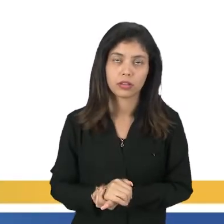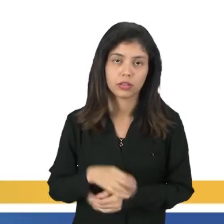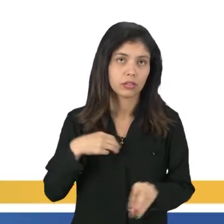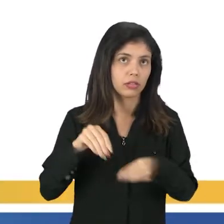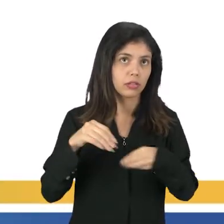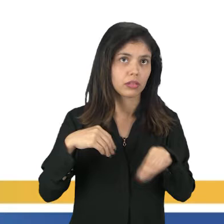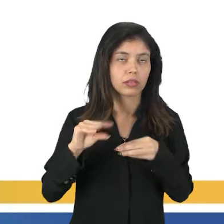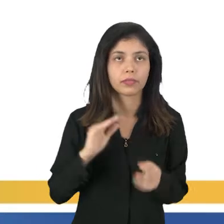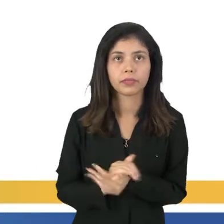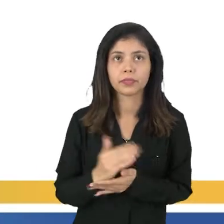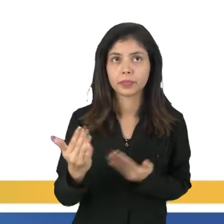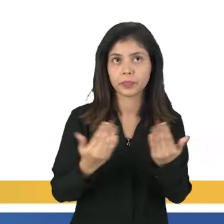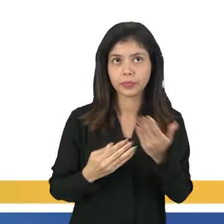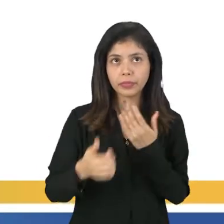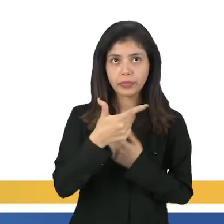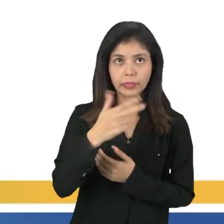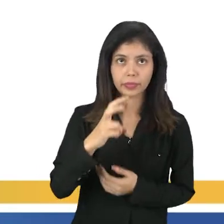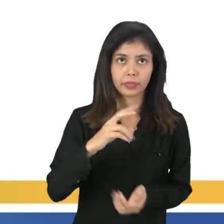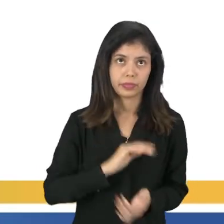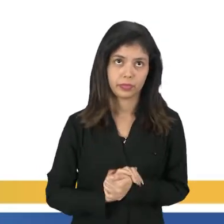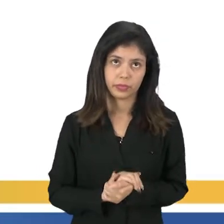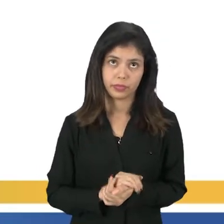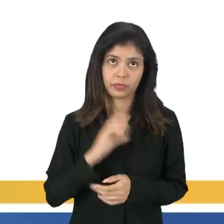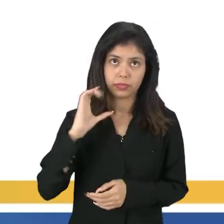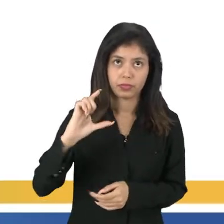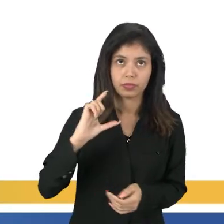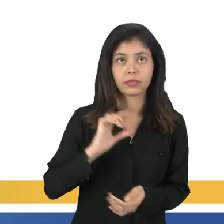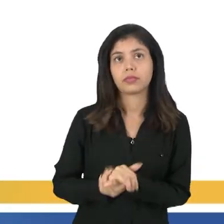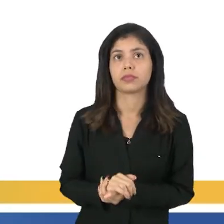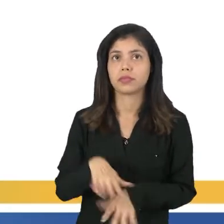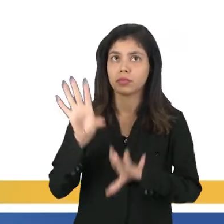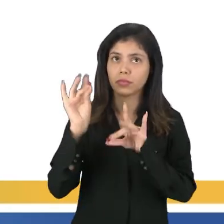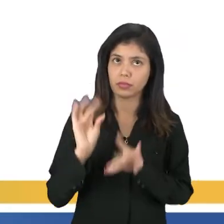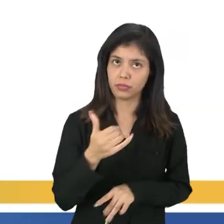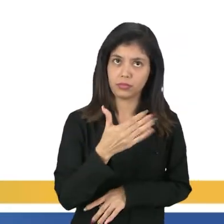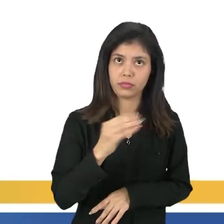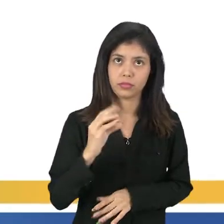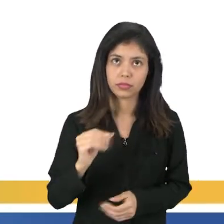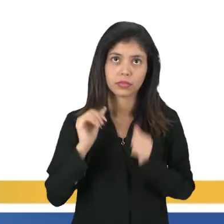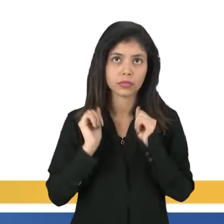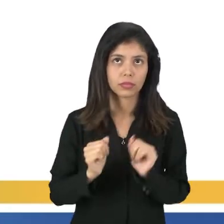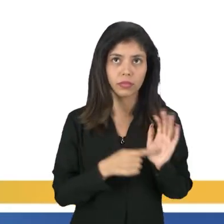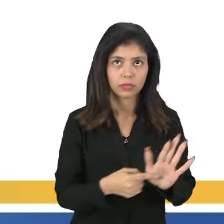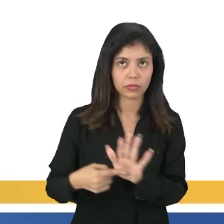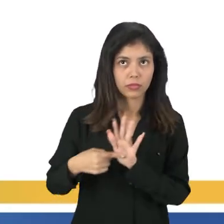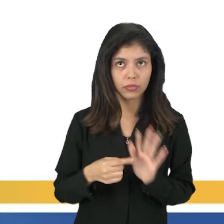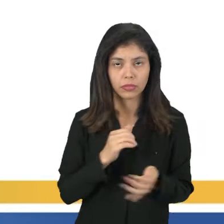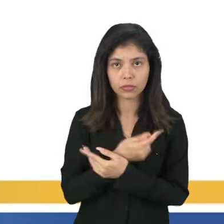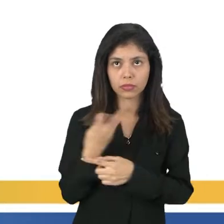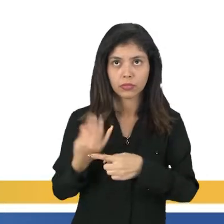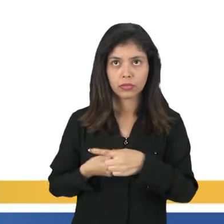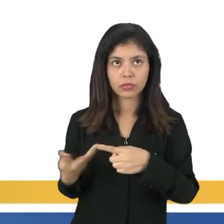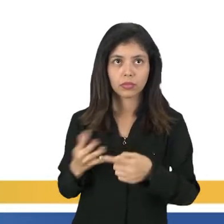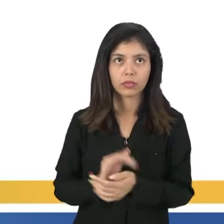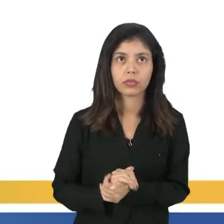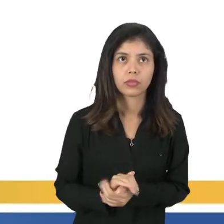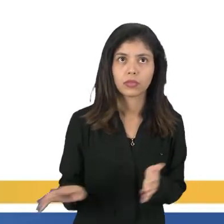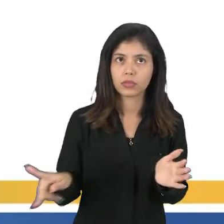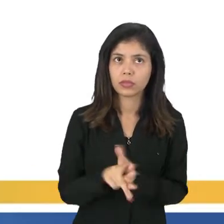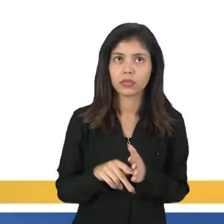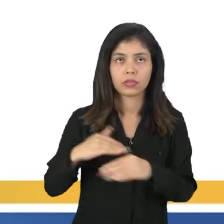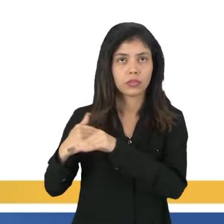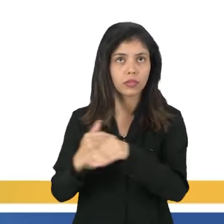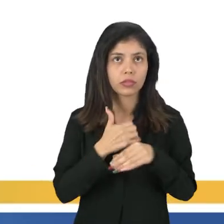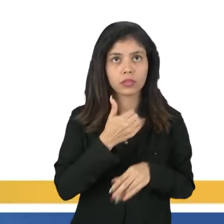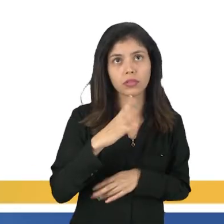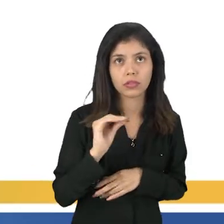recicladas. A relação de 25 latas em cada uma das 100 pode ser representada por uma fração cujo